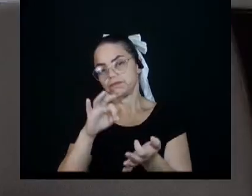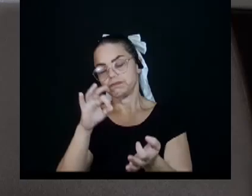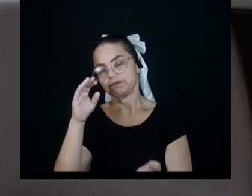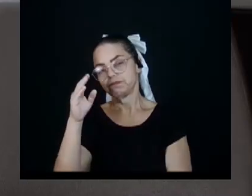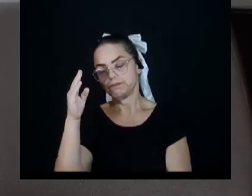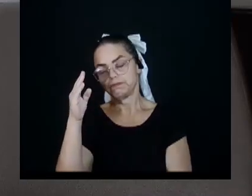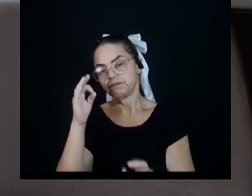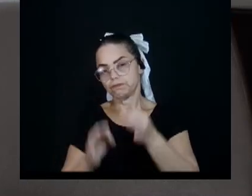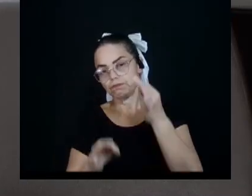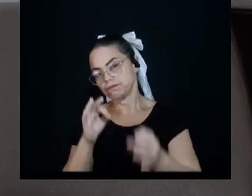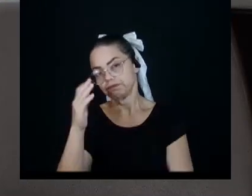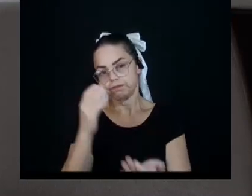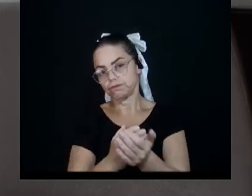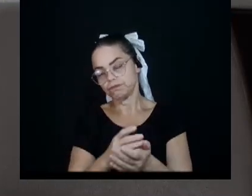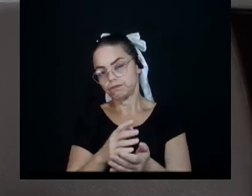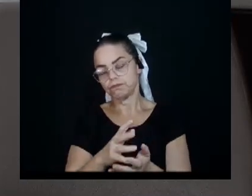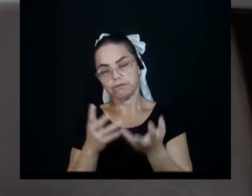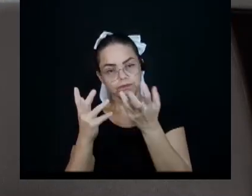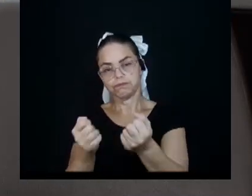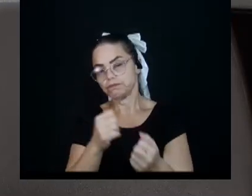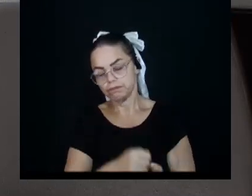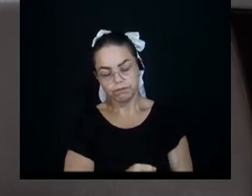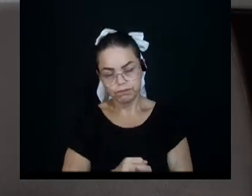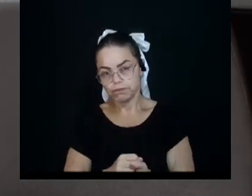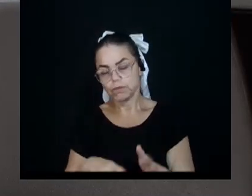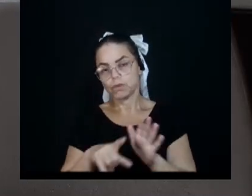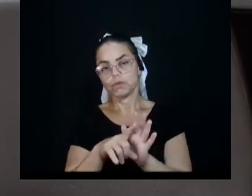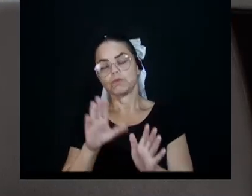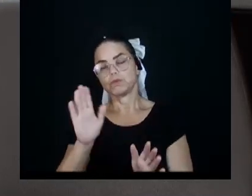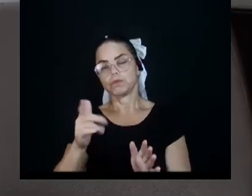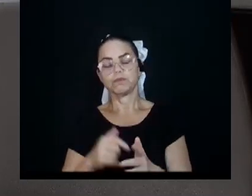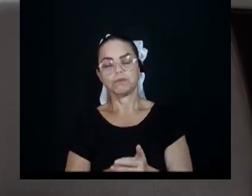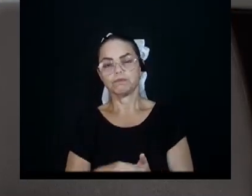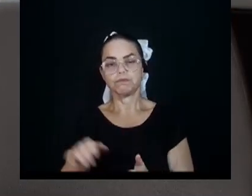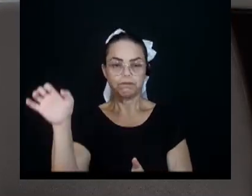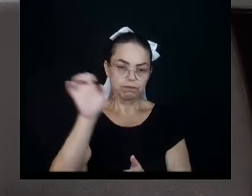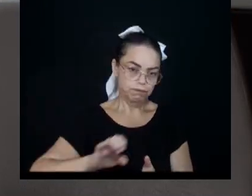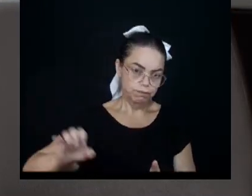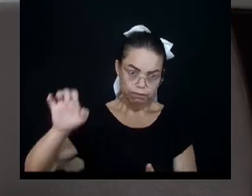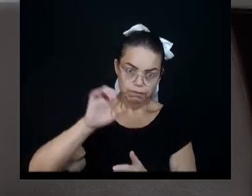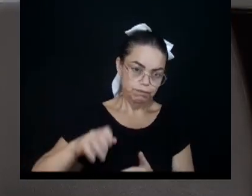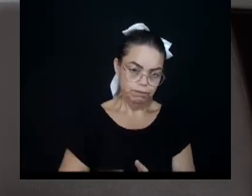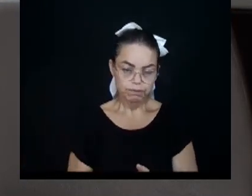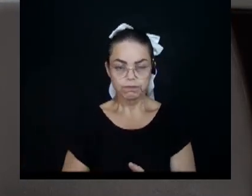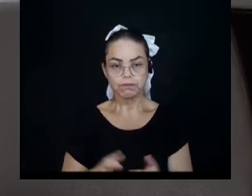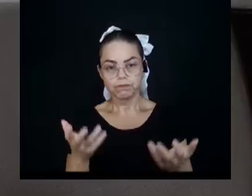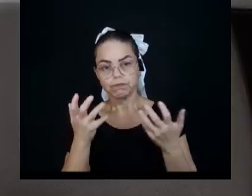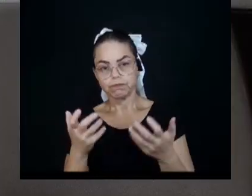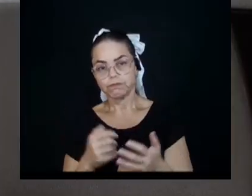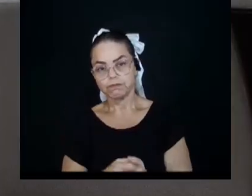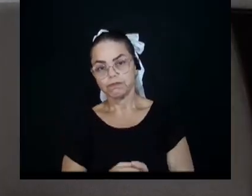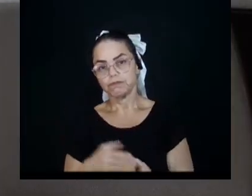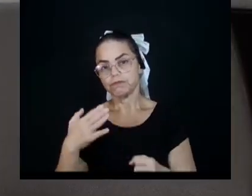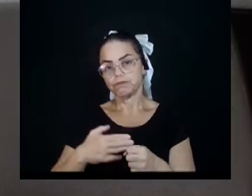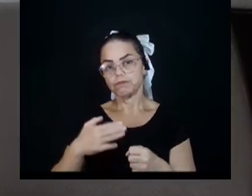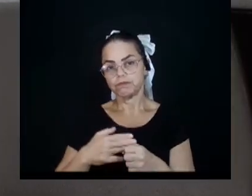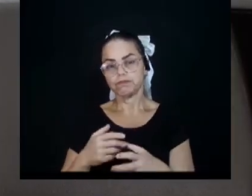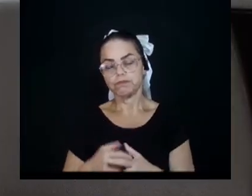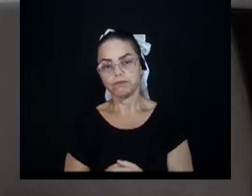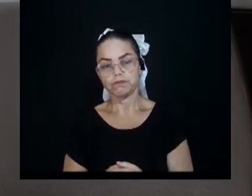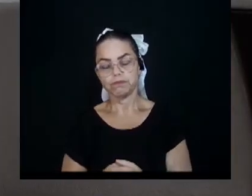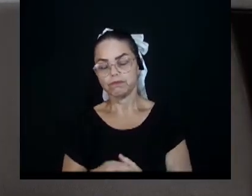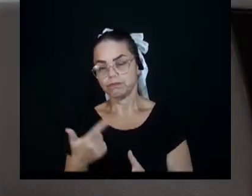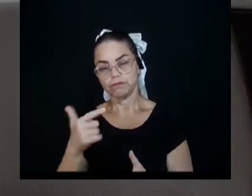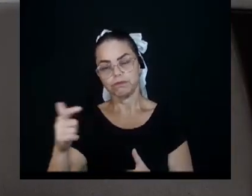Sim. Então é uma lei que já existe no âmbito estadual, que nós queremos no âmbito municipal para que não tenha nenhum problema na rede municipal